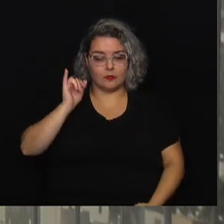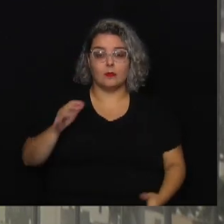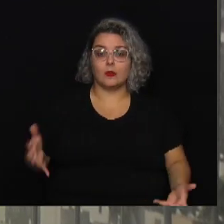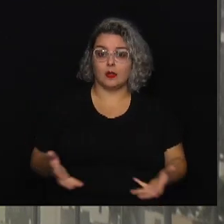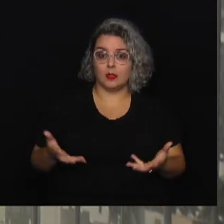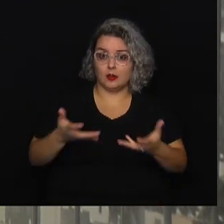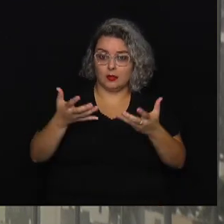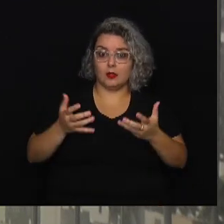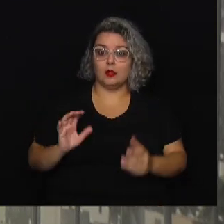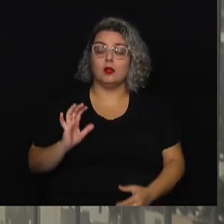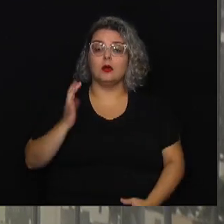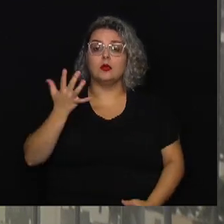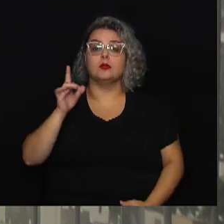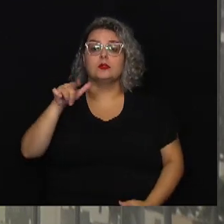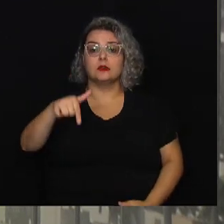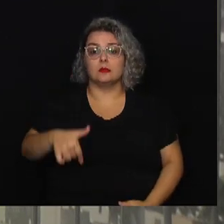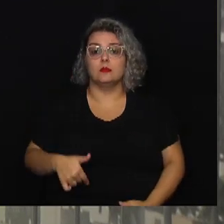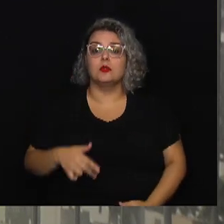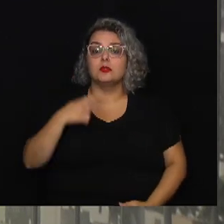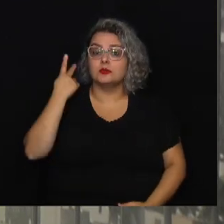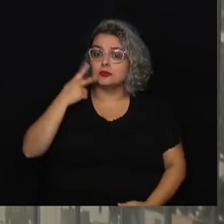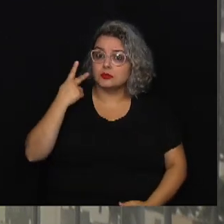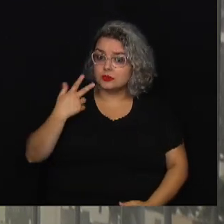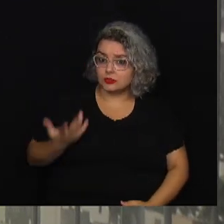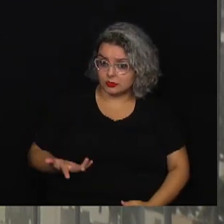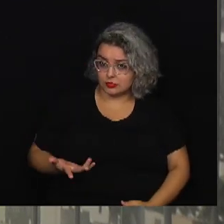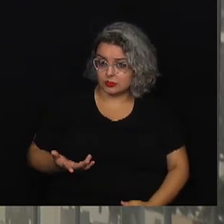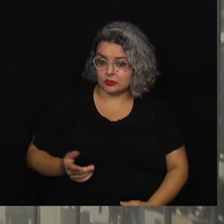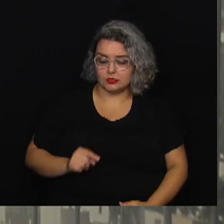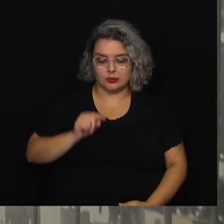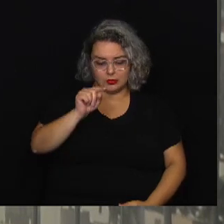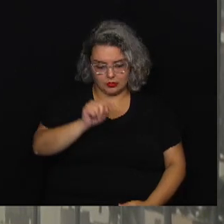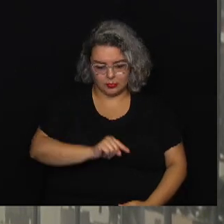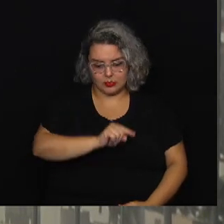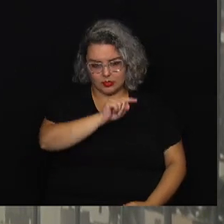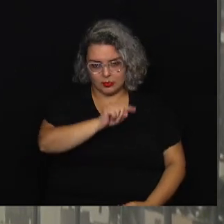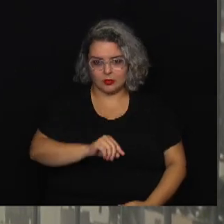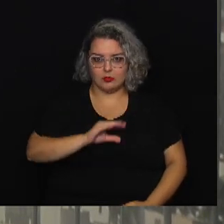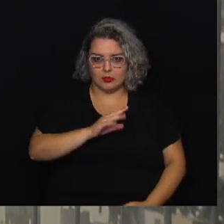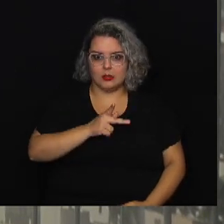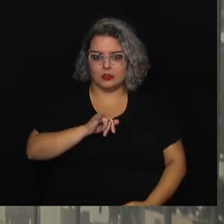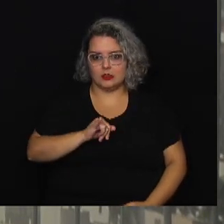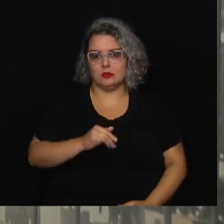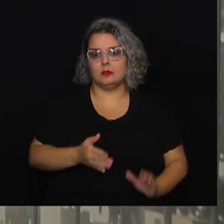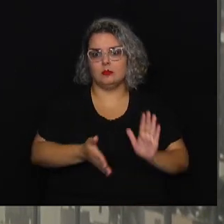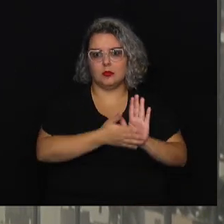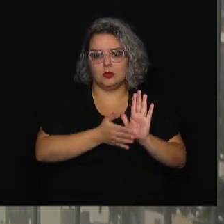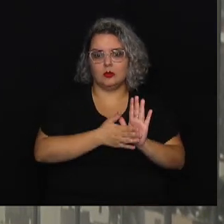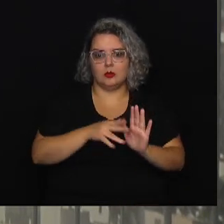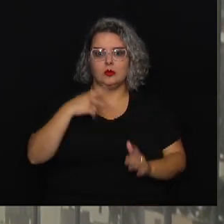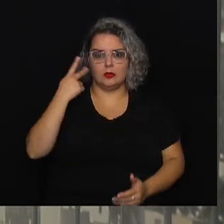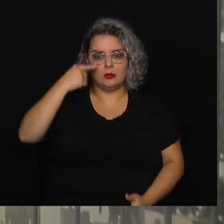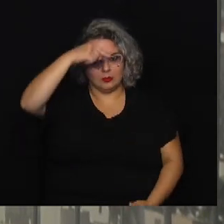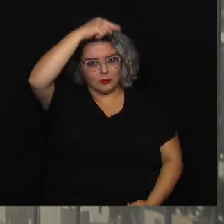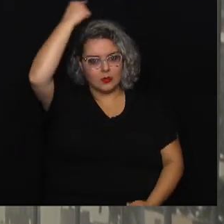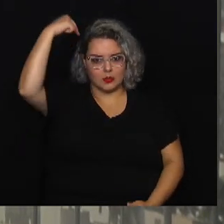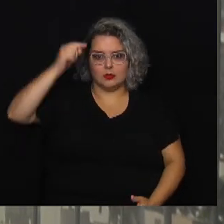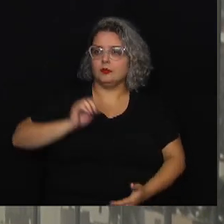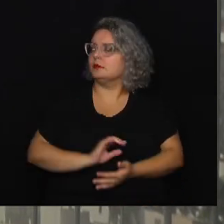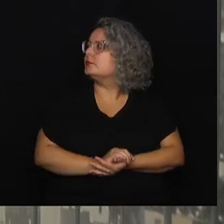iniciativa surgiu após os parlamentares rejeitarem uma CPI proposta pelo vereador Paulo Gaspar.